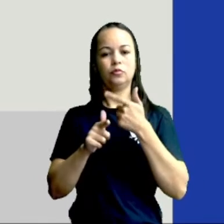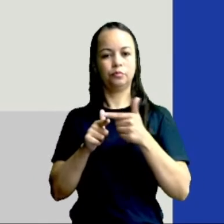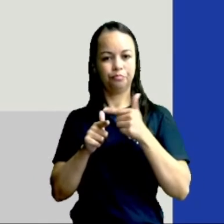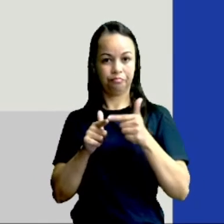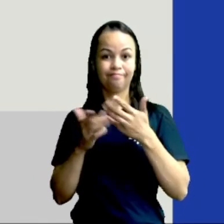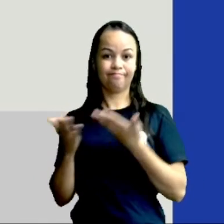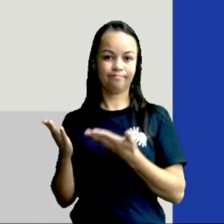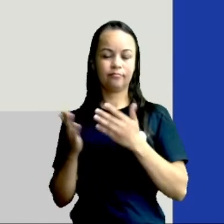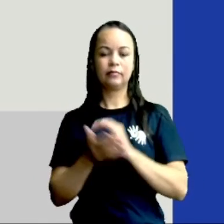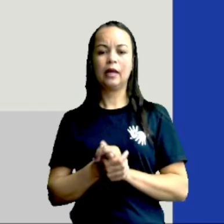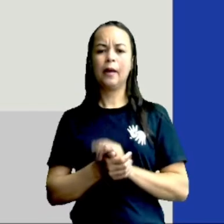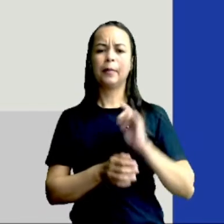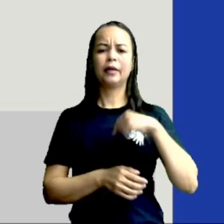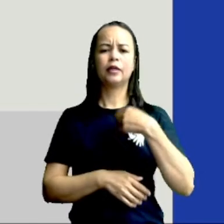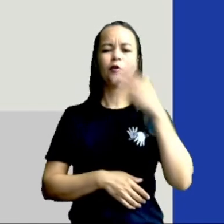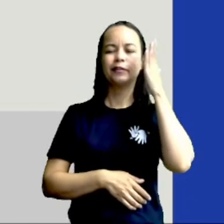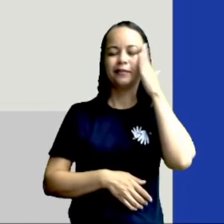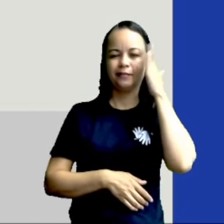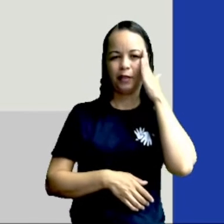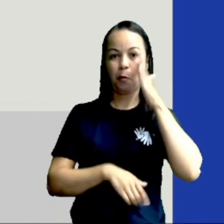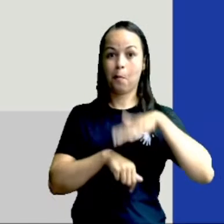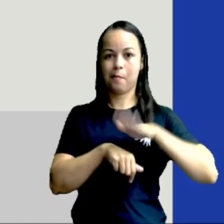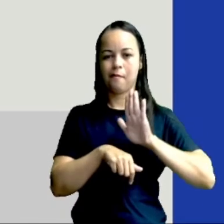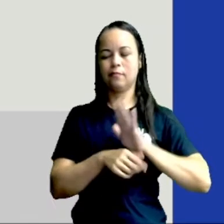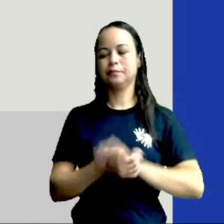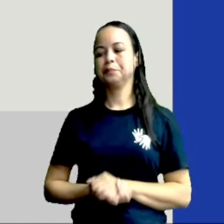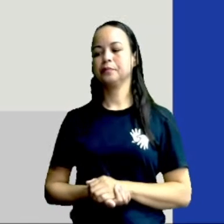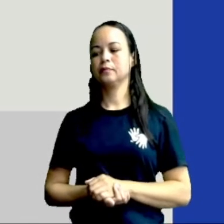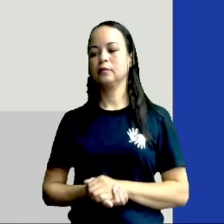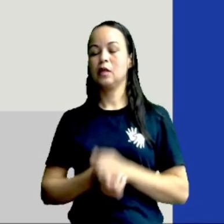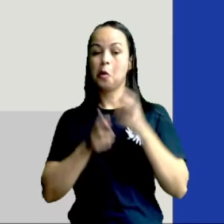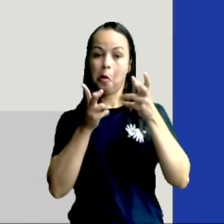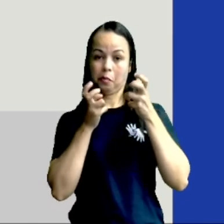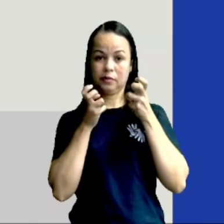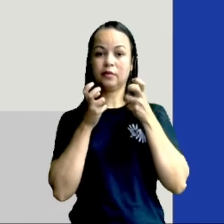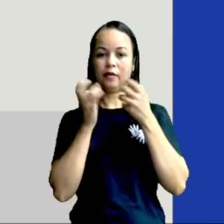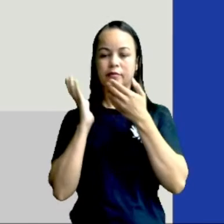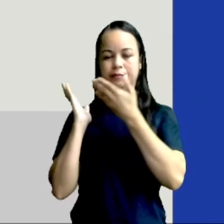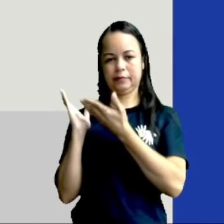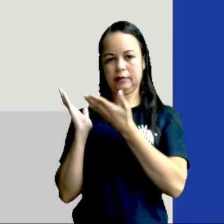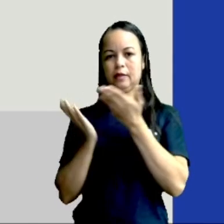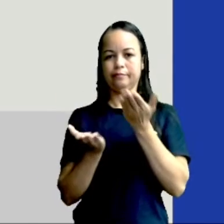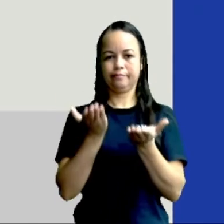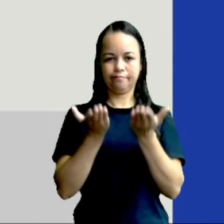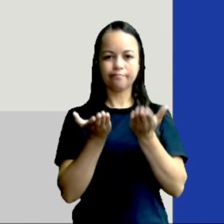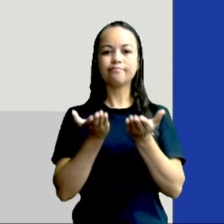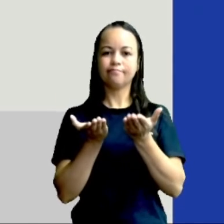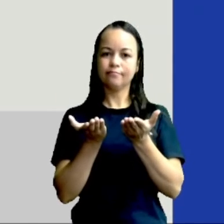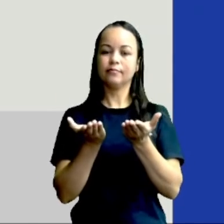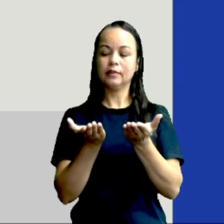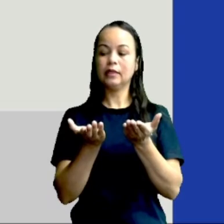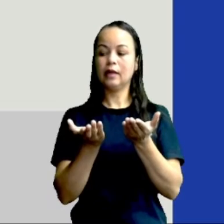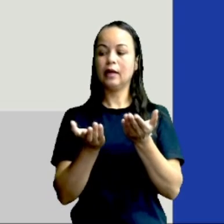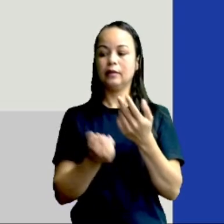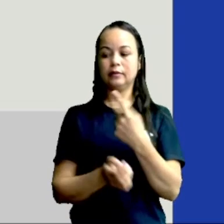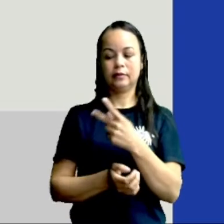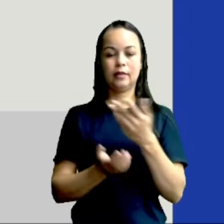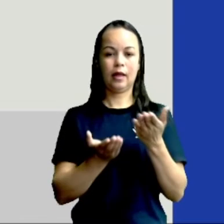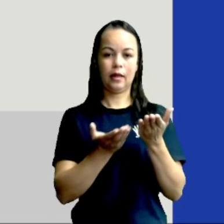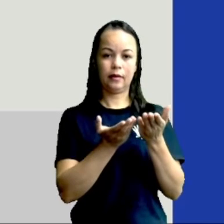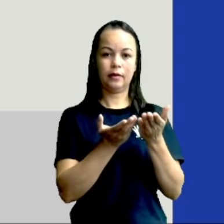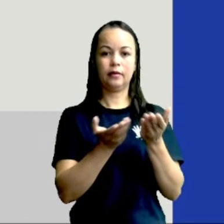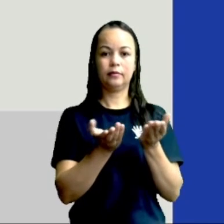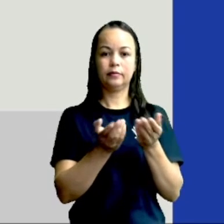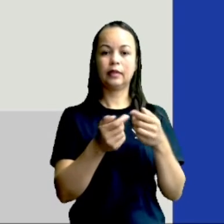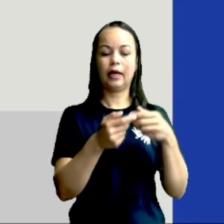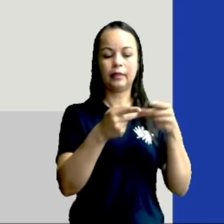para que a gente possa entender um pouco mais. Bom, observando aí a balança, né, que está em equilíbrio, cada balança, né,